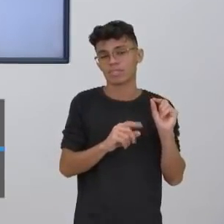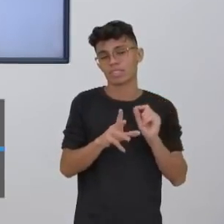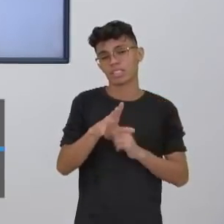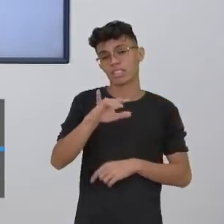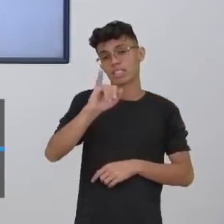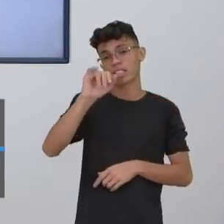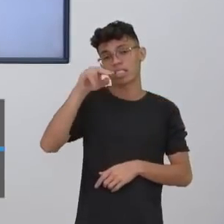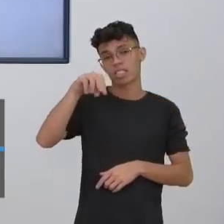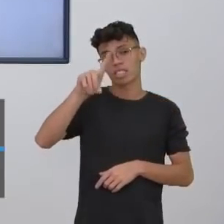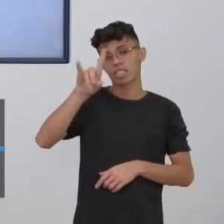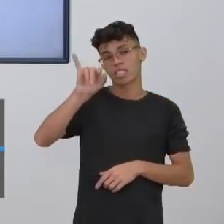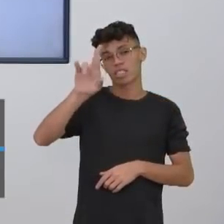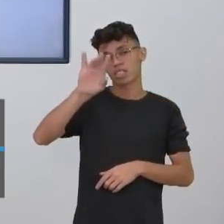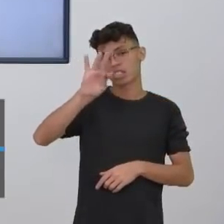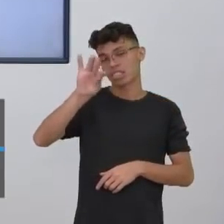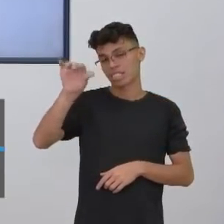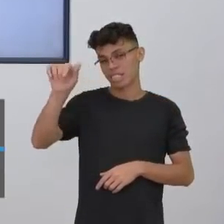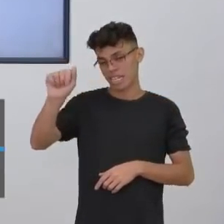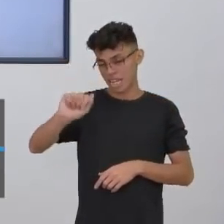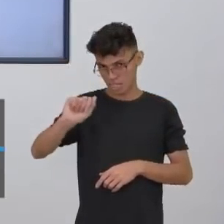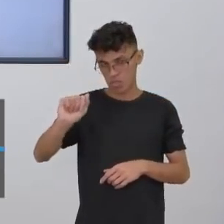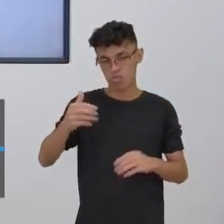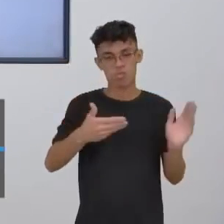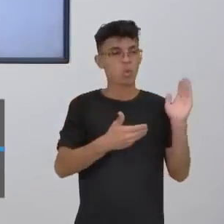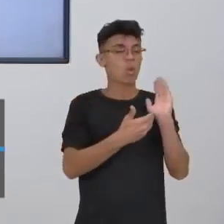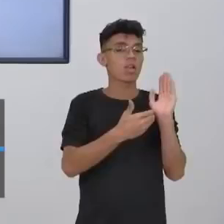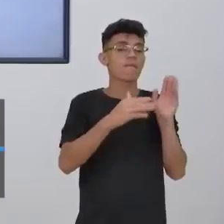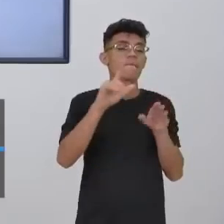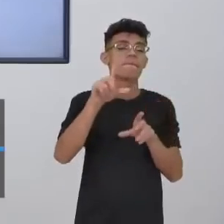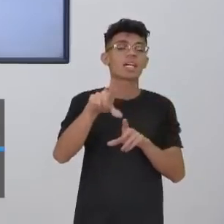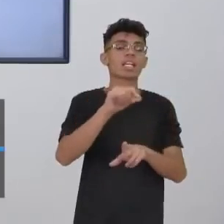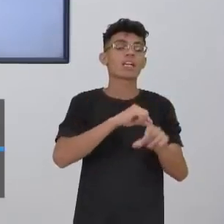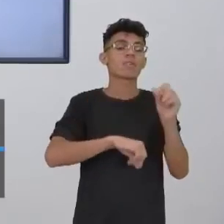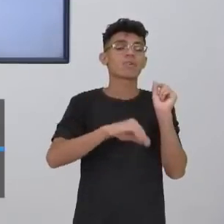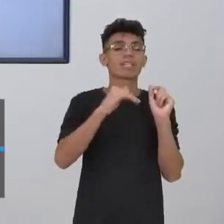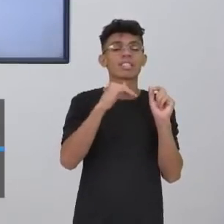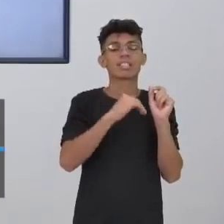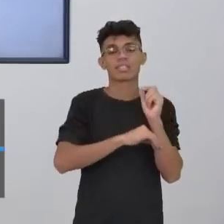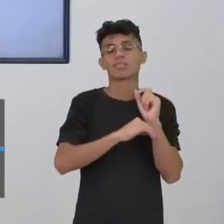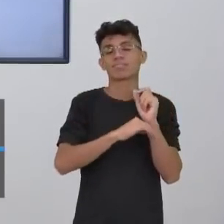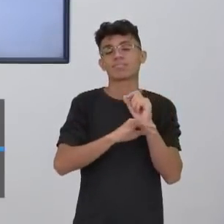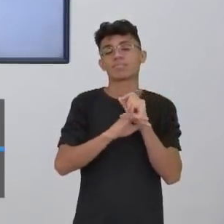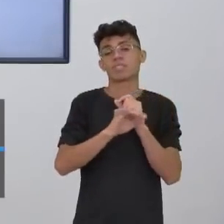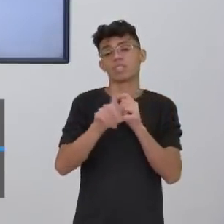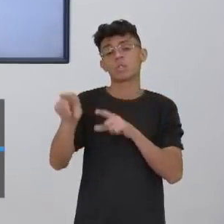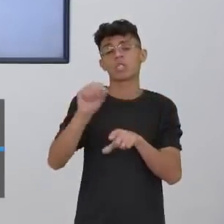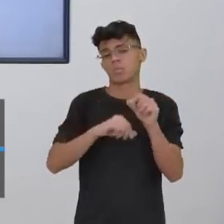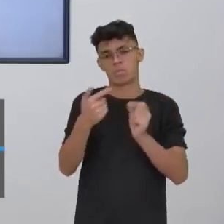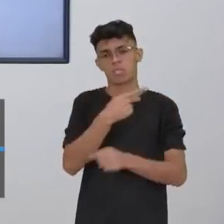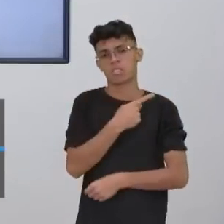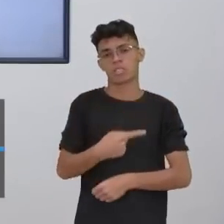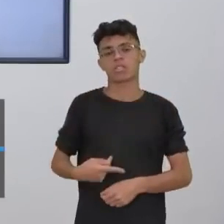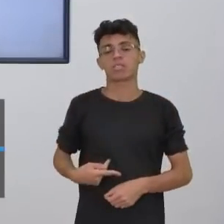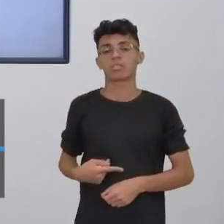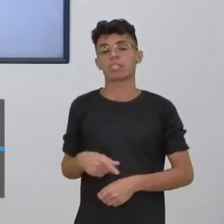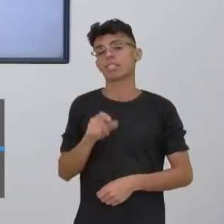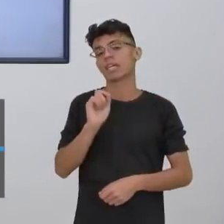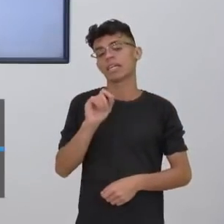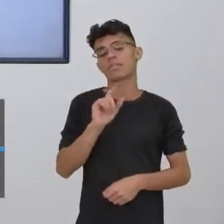indiretas, ou seja, o Congresso é que votaria para presidente. E aí quem é que o Congresso